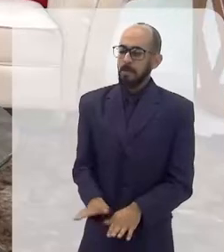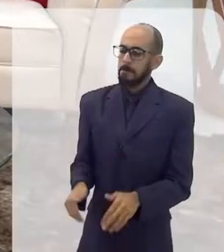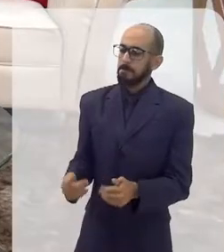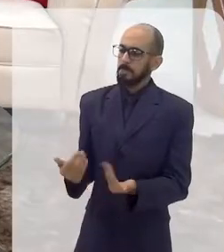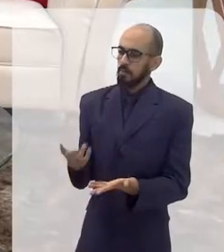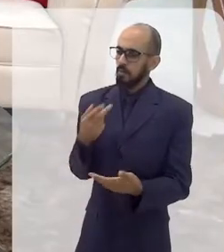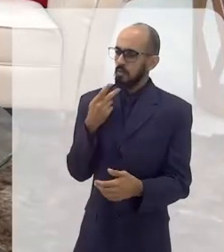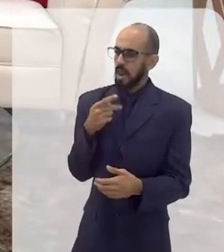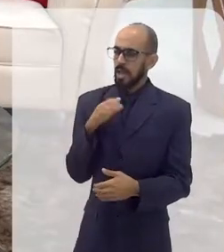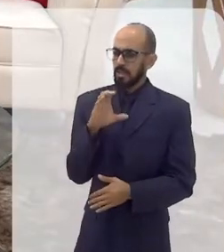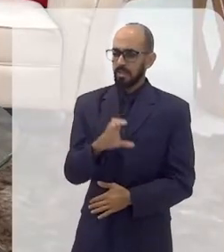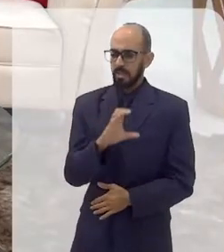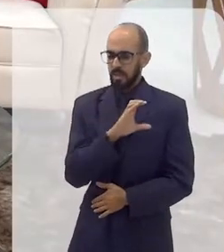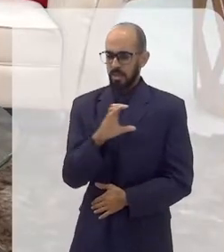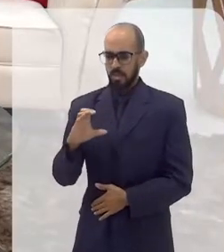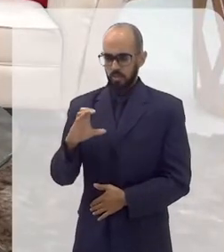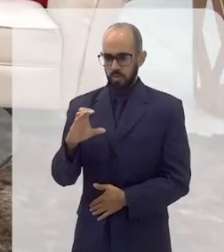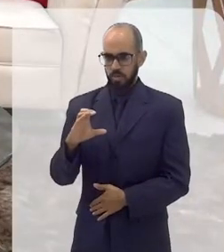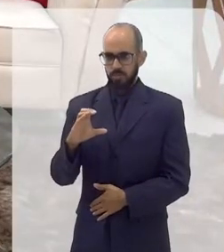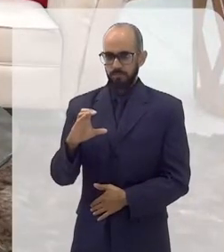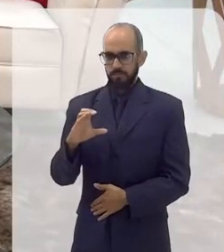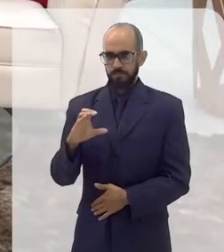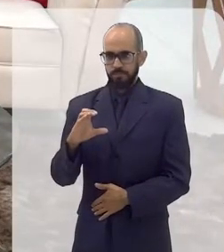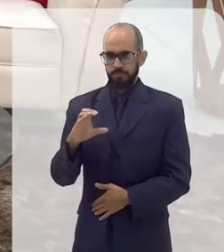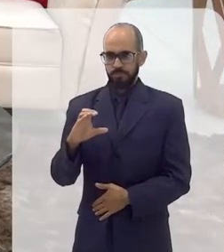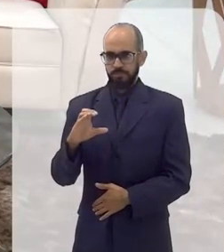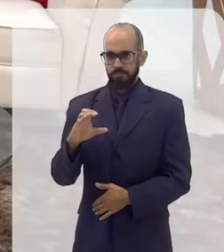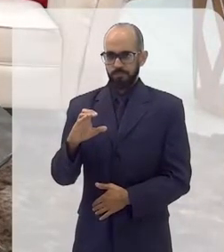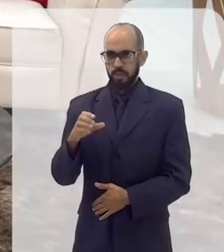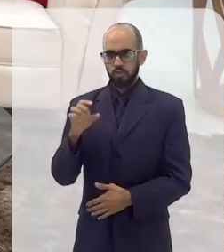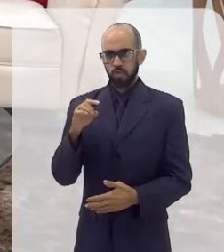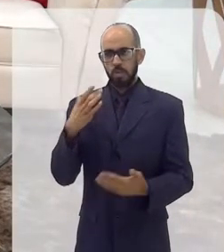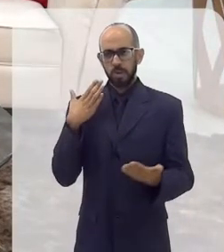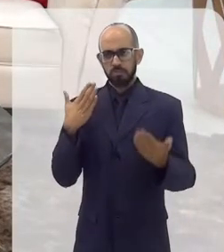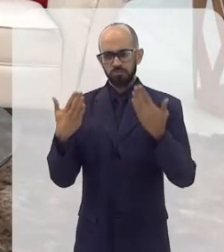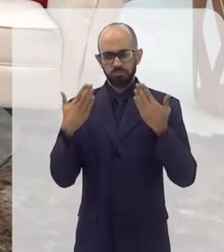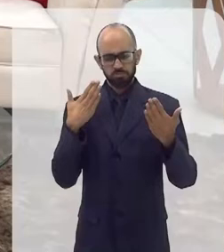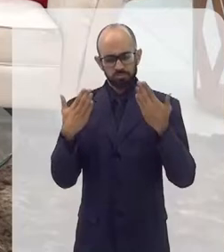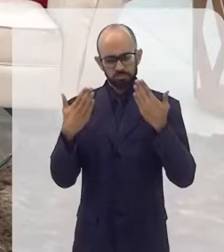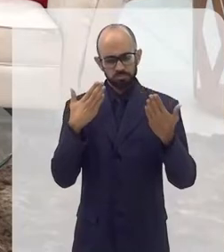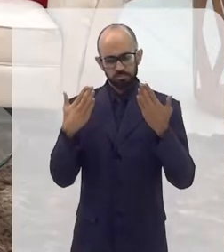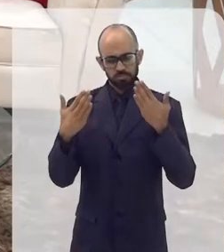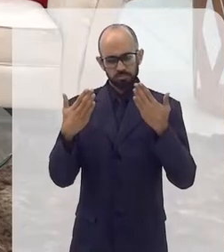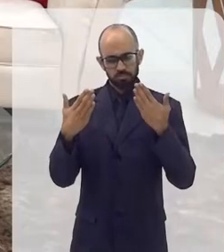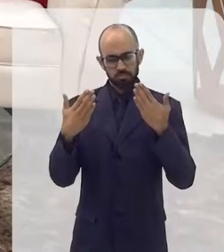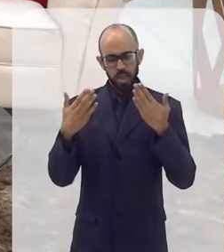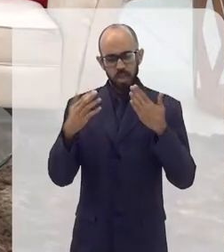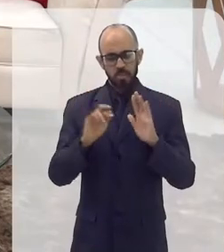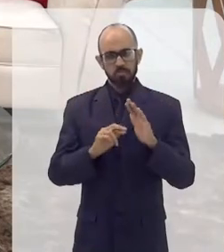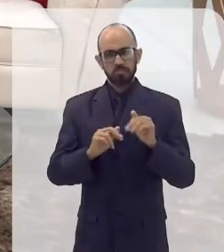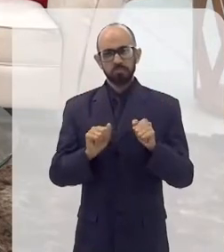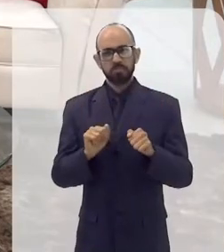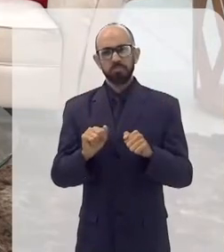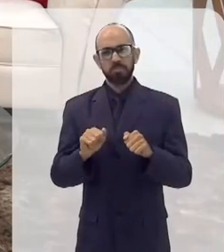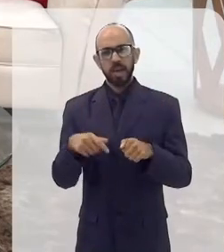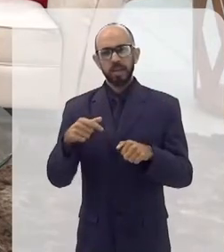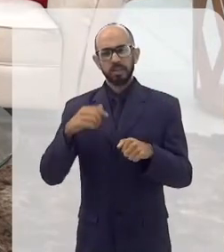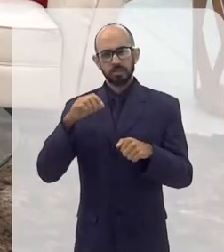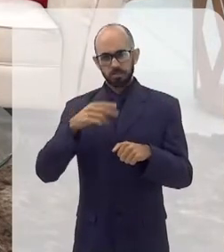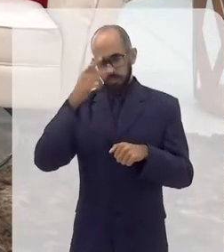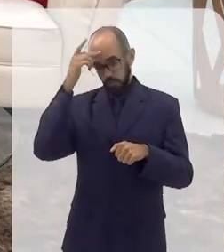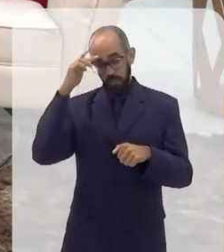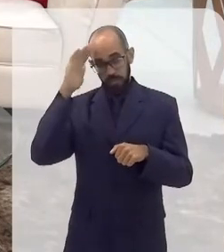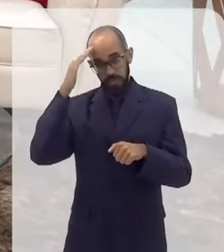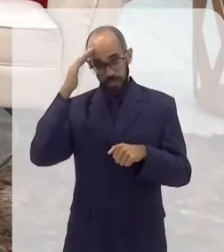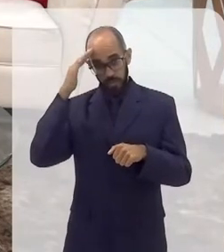Bem, vou colocar a Igreja Católica como... para que a gente faça um parâmetro e talvez seja mais fácil para que